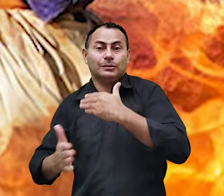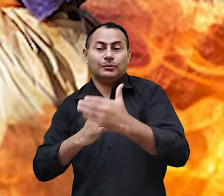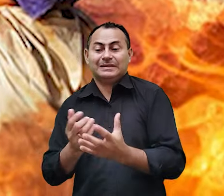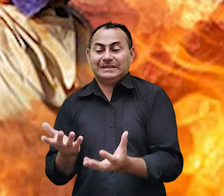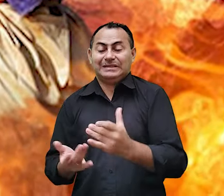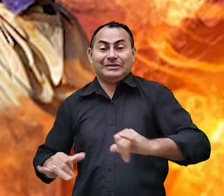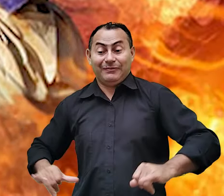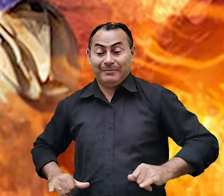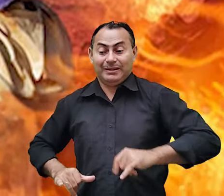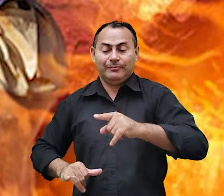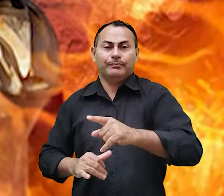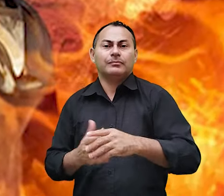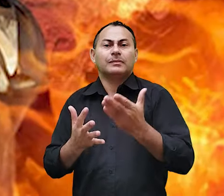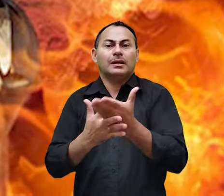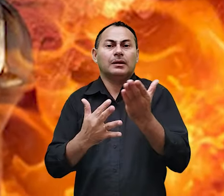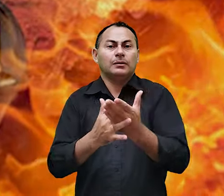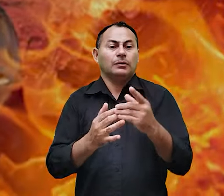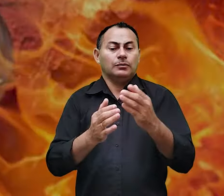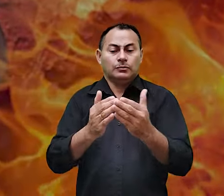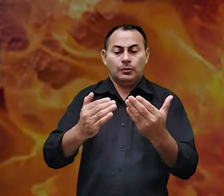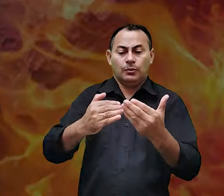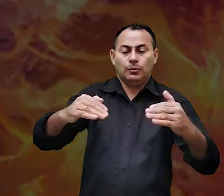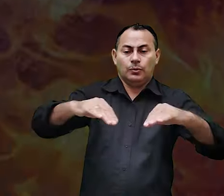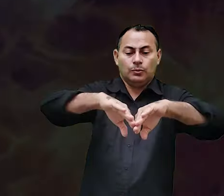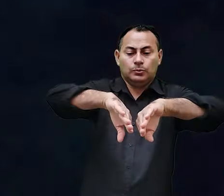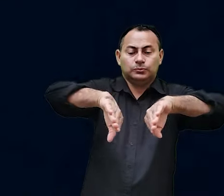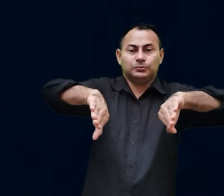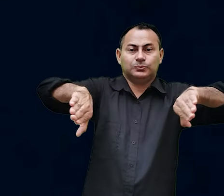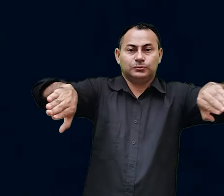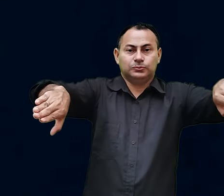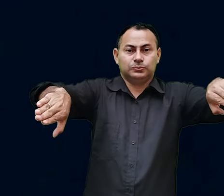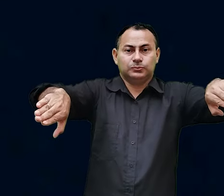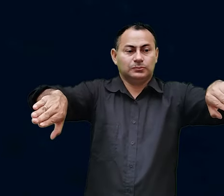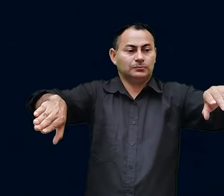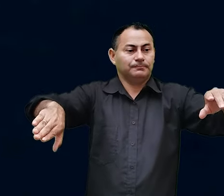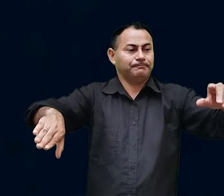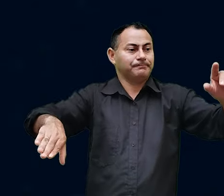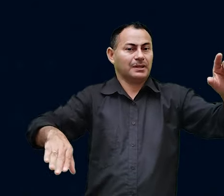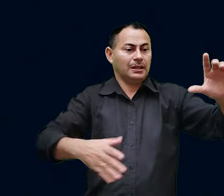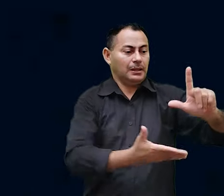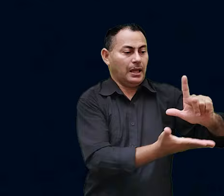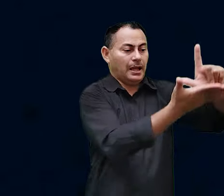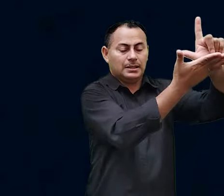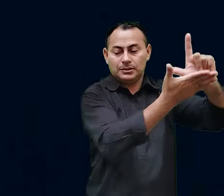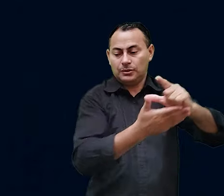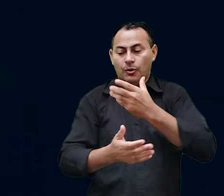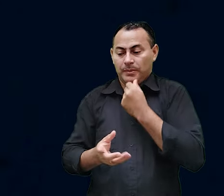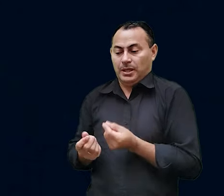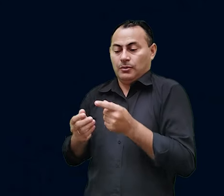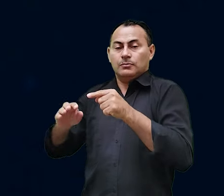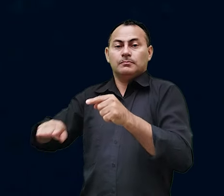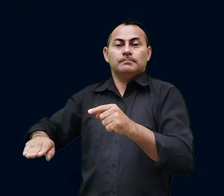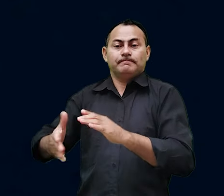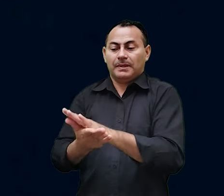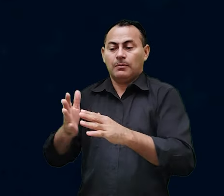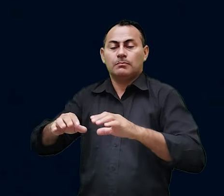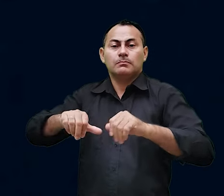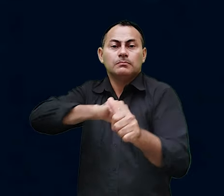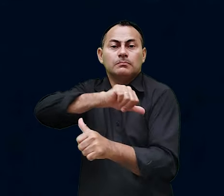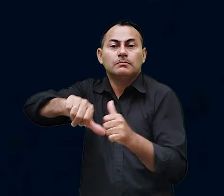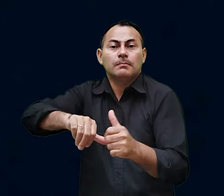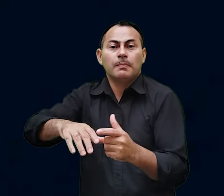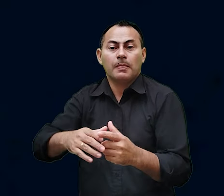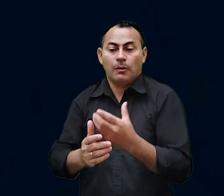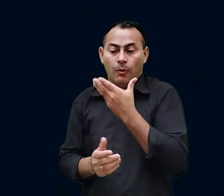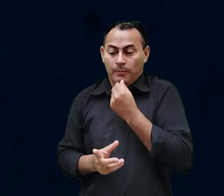estar pior, em tormento. Entre eles havia um grande abismo intransponível. Não havia nada que pudesse